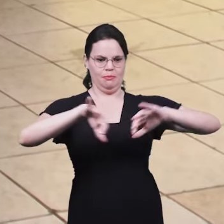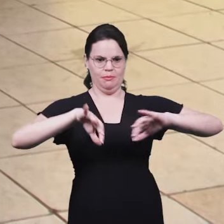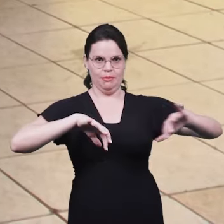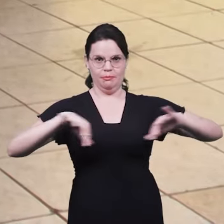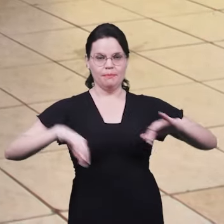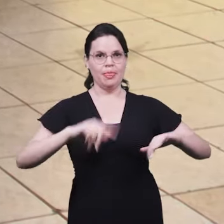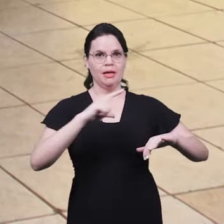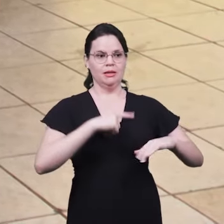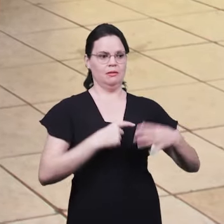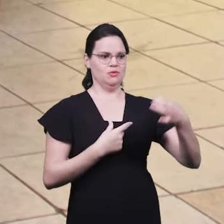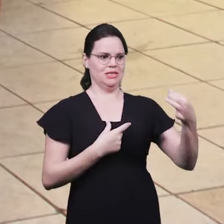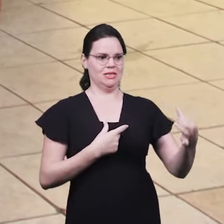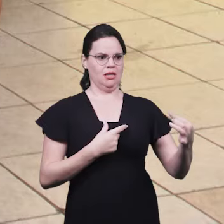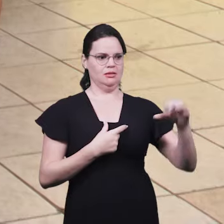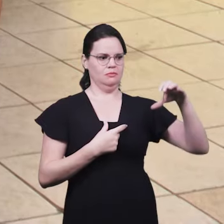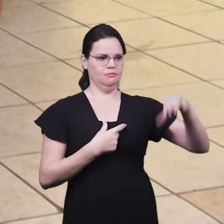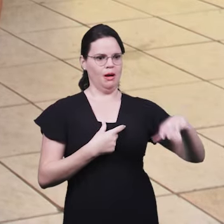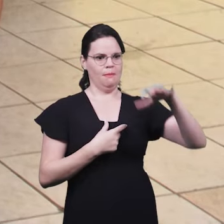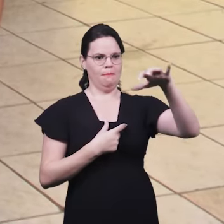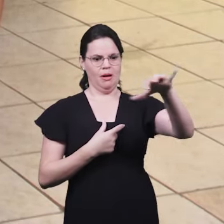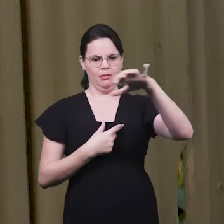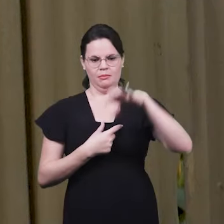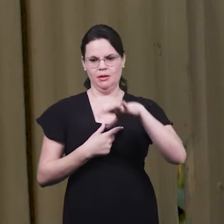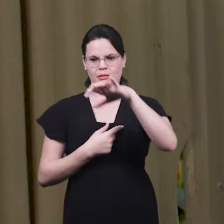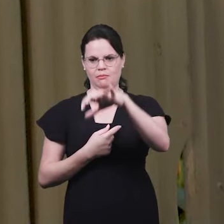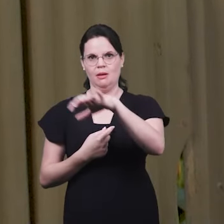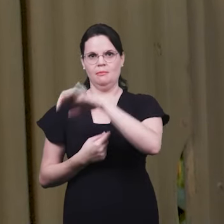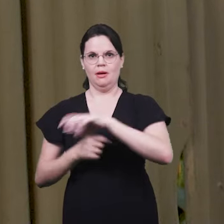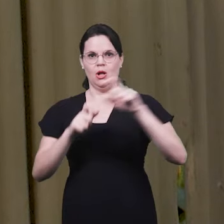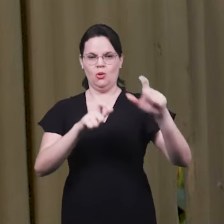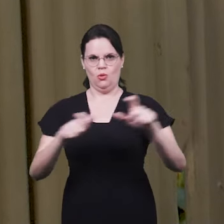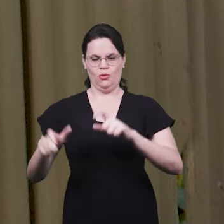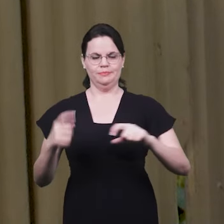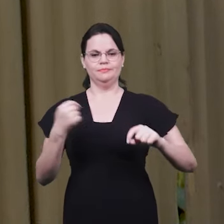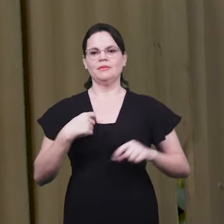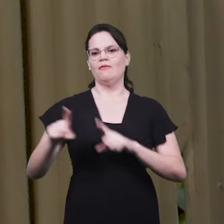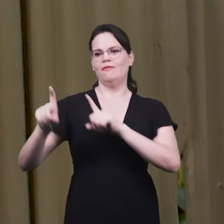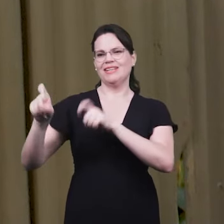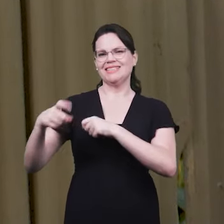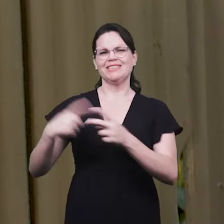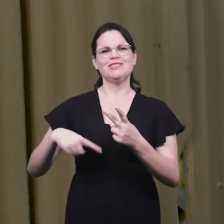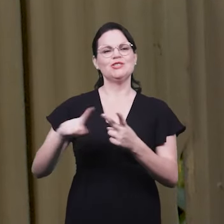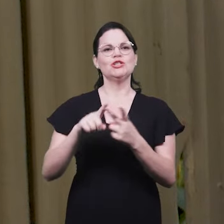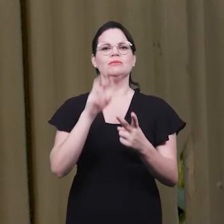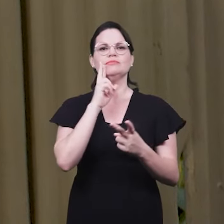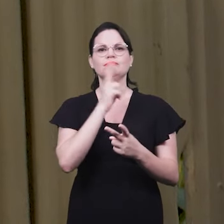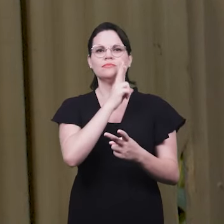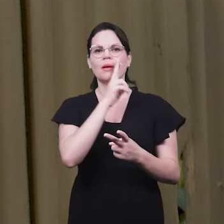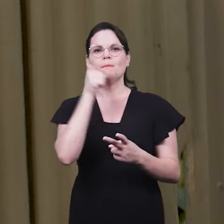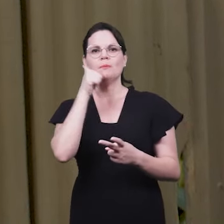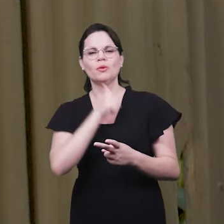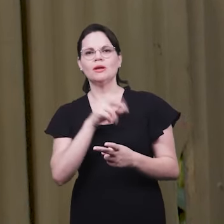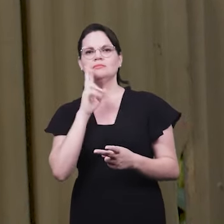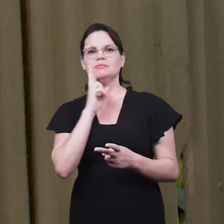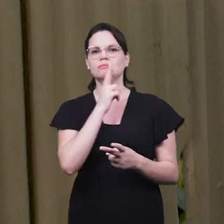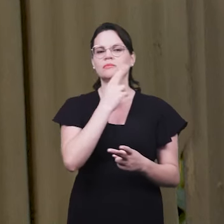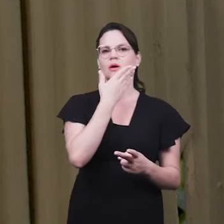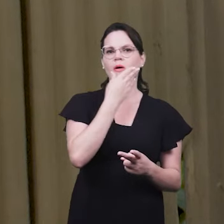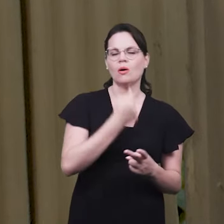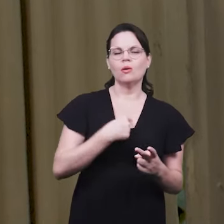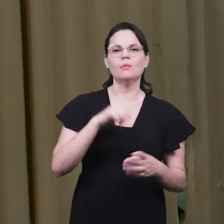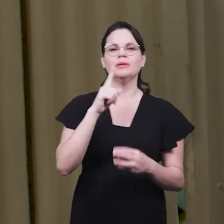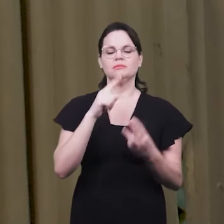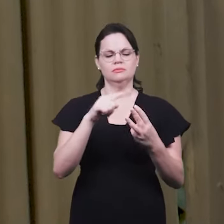pontos específicos, né, que é a fazendinha, o refeitório masculino, o refeitório feminino, o refeitório dos pastores,